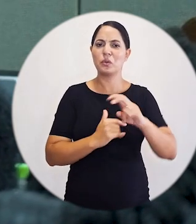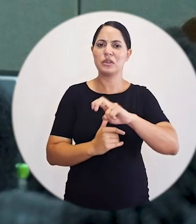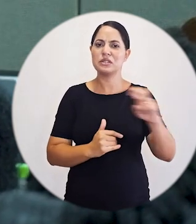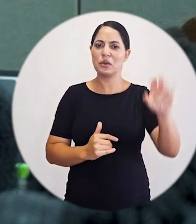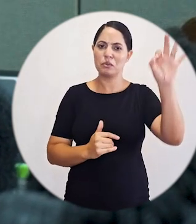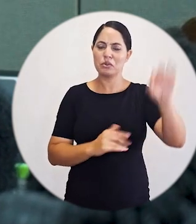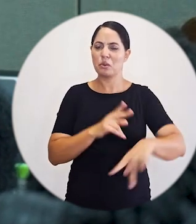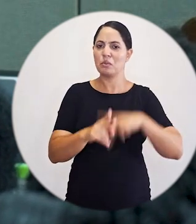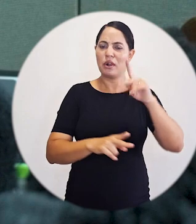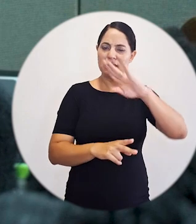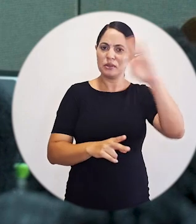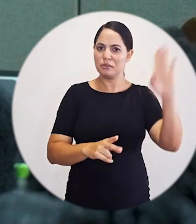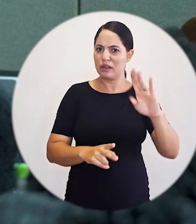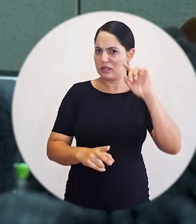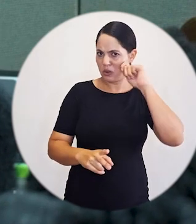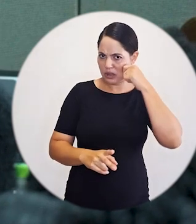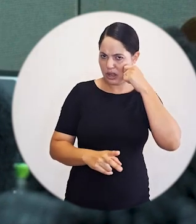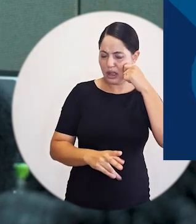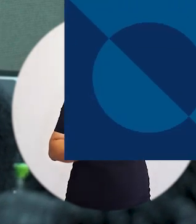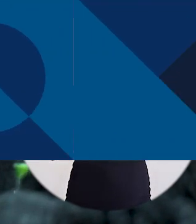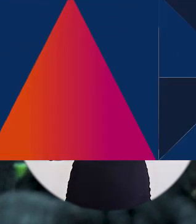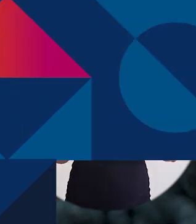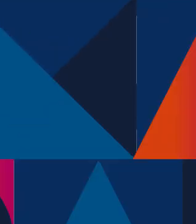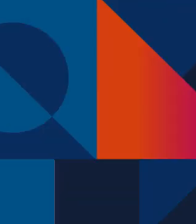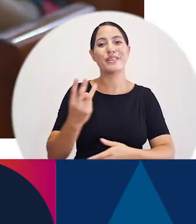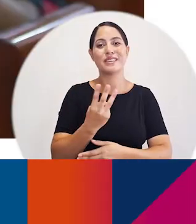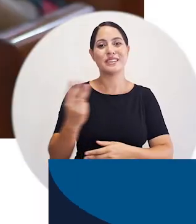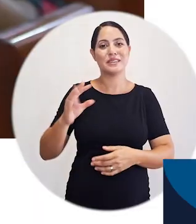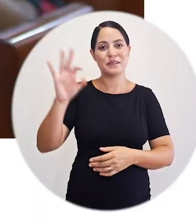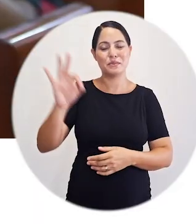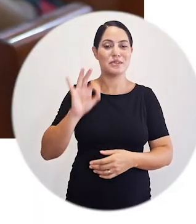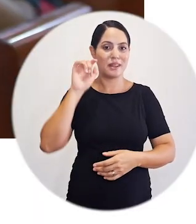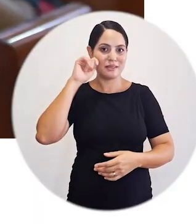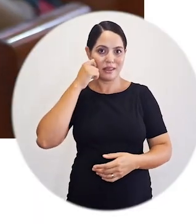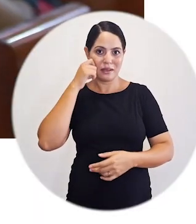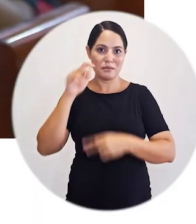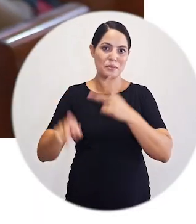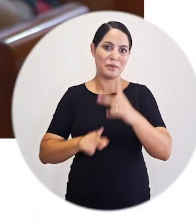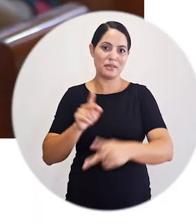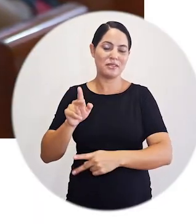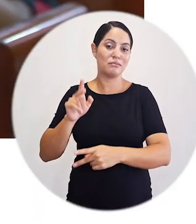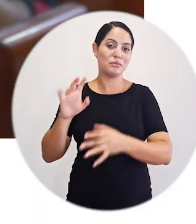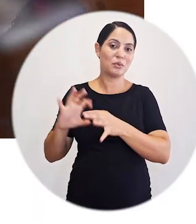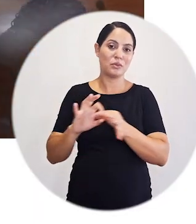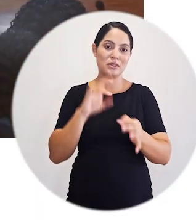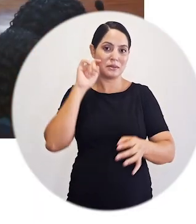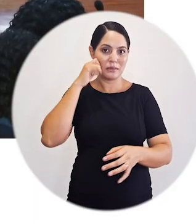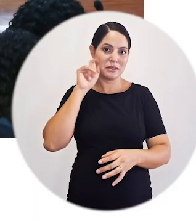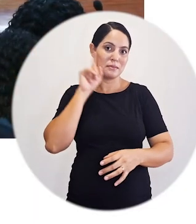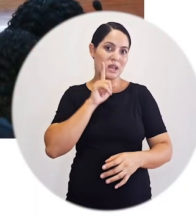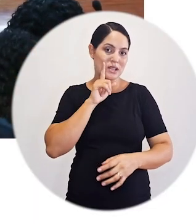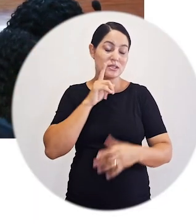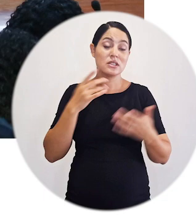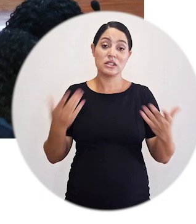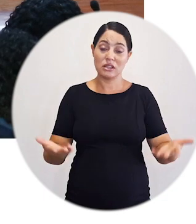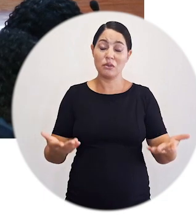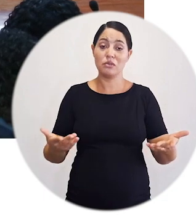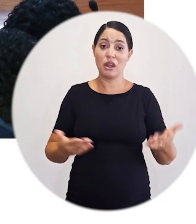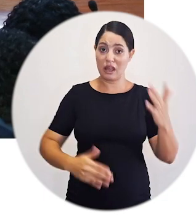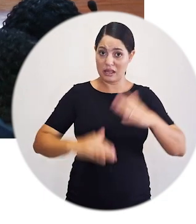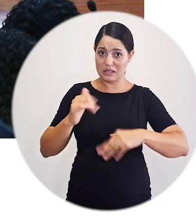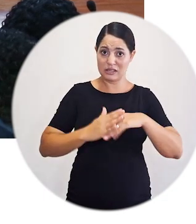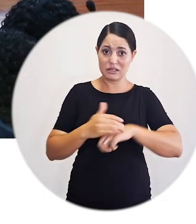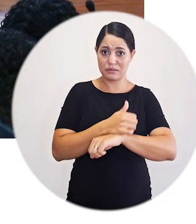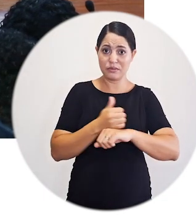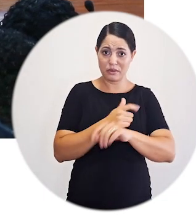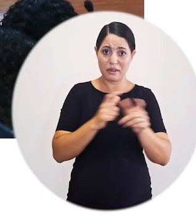representa 55% dos brasileiros, apenas 33% da advocacia é composta por pretos e pardos.